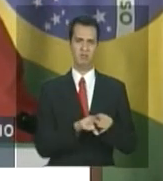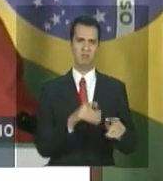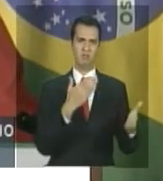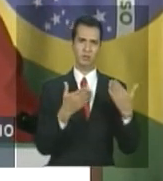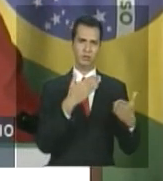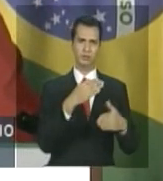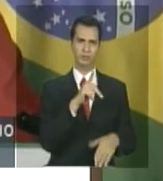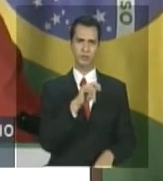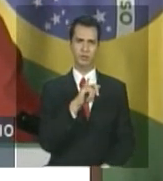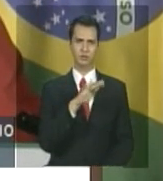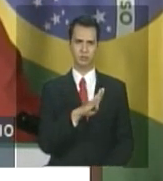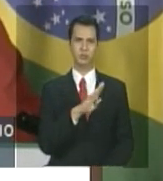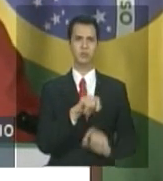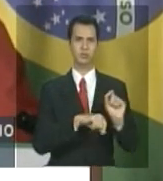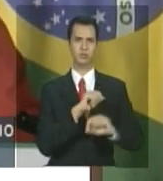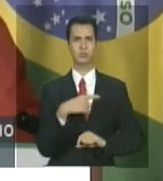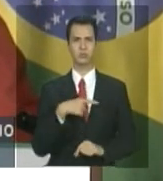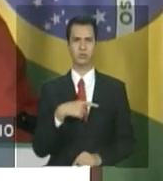de